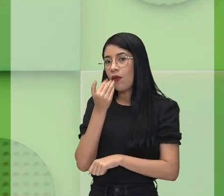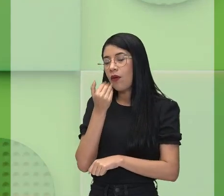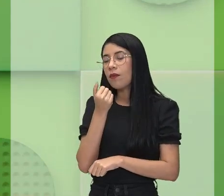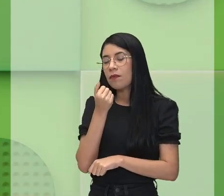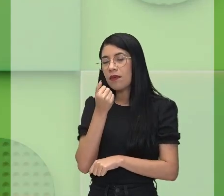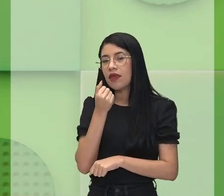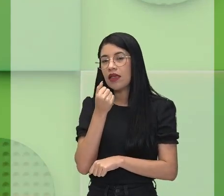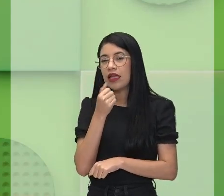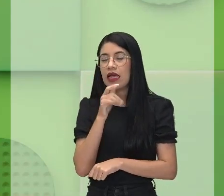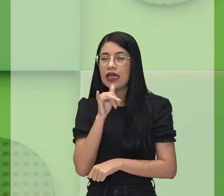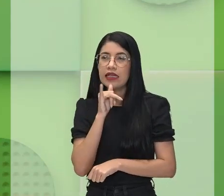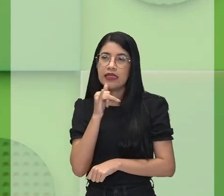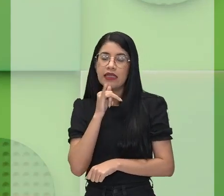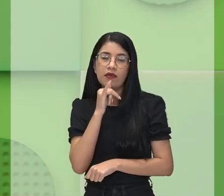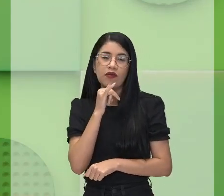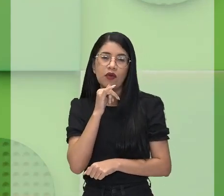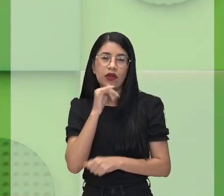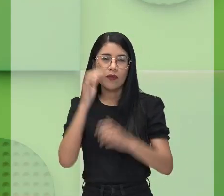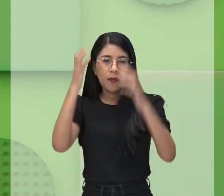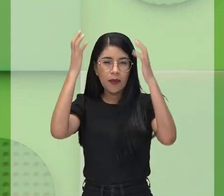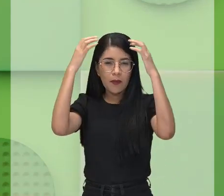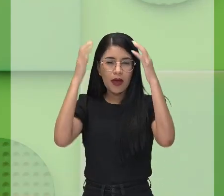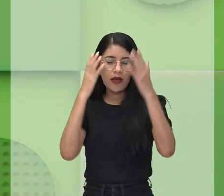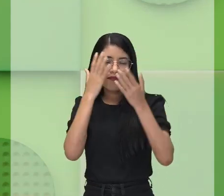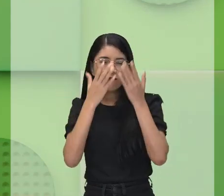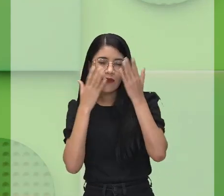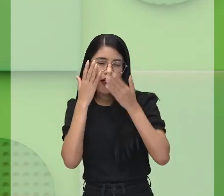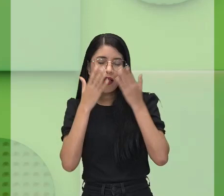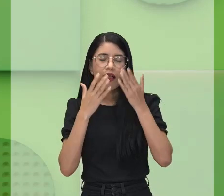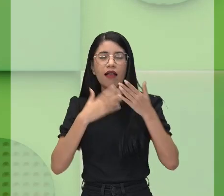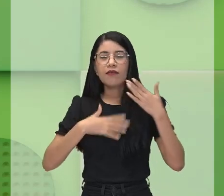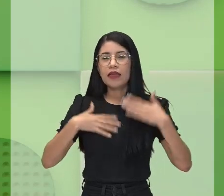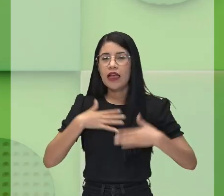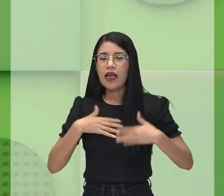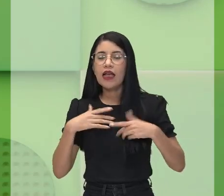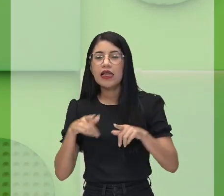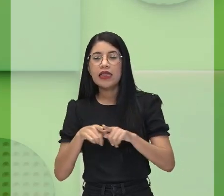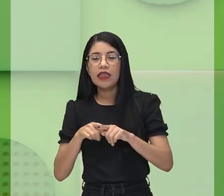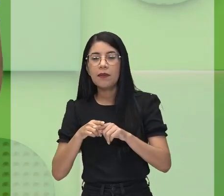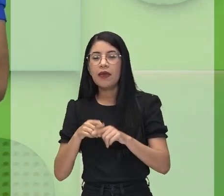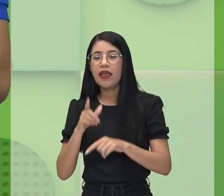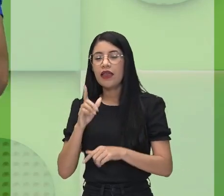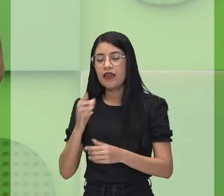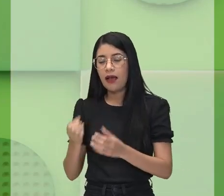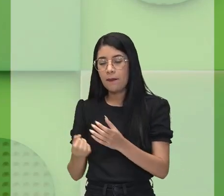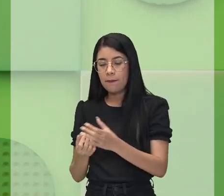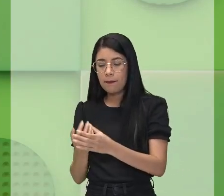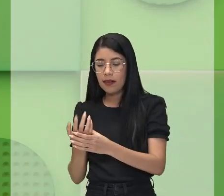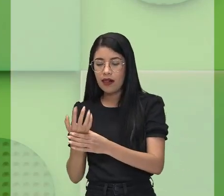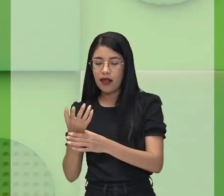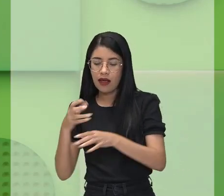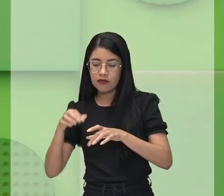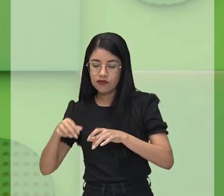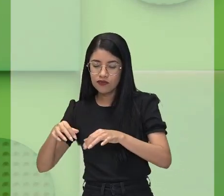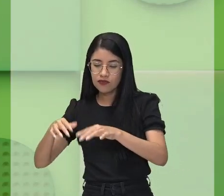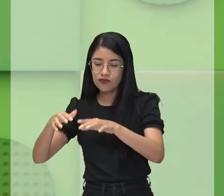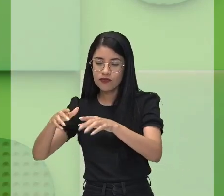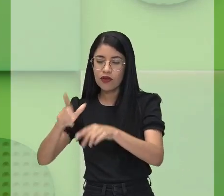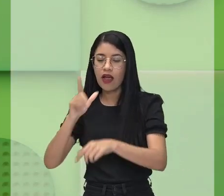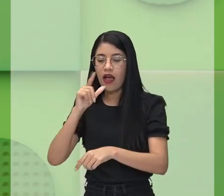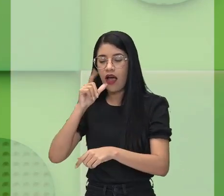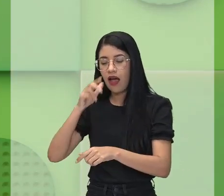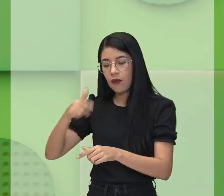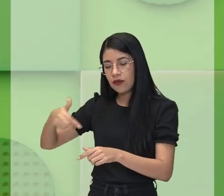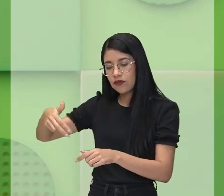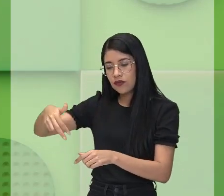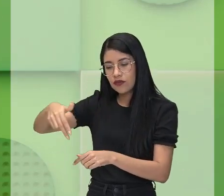foi lavar o rosto, tomar um banho, foi feita a irrigação da lavoura, né, ali da roça. E é isso,